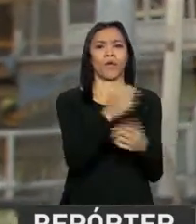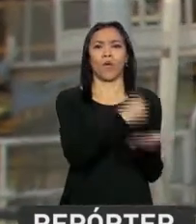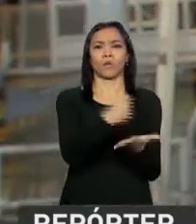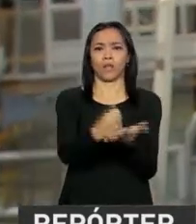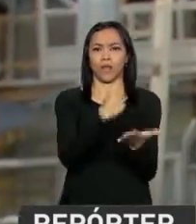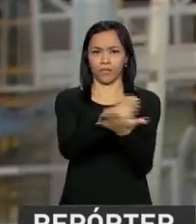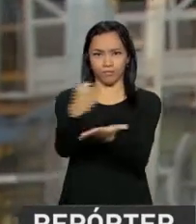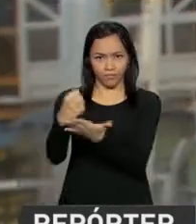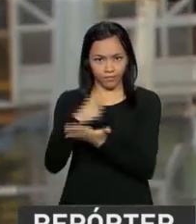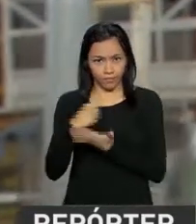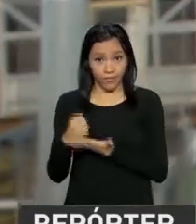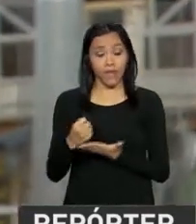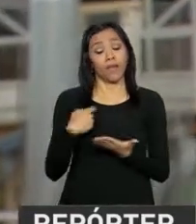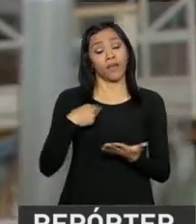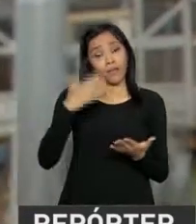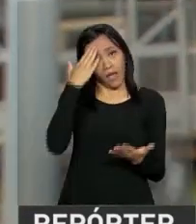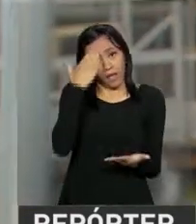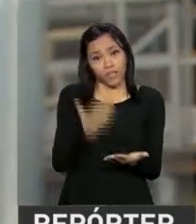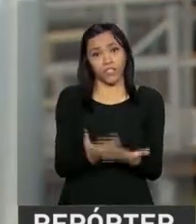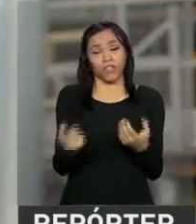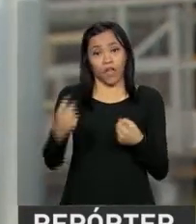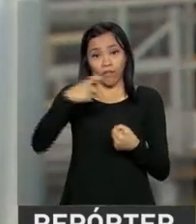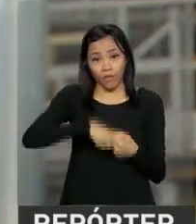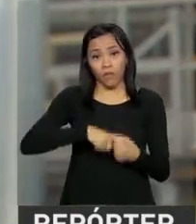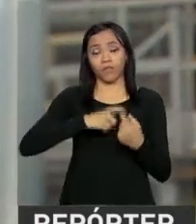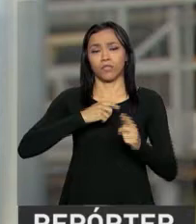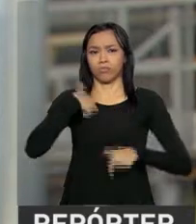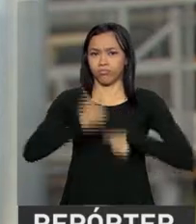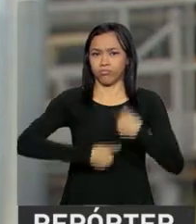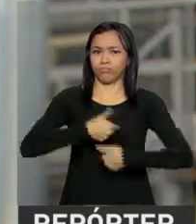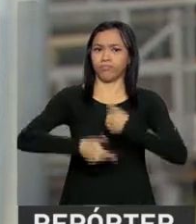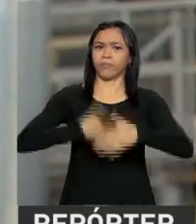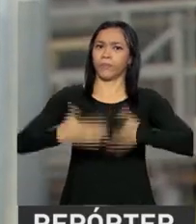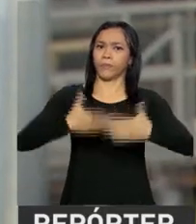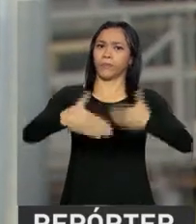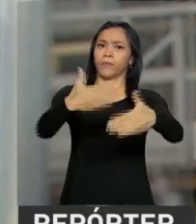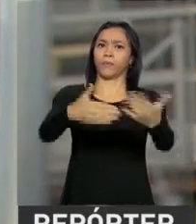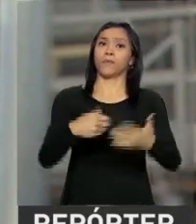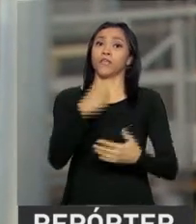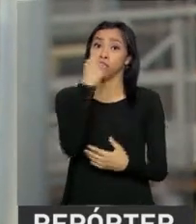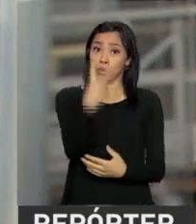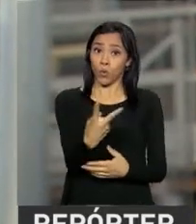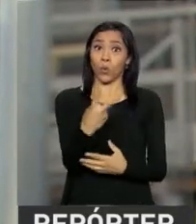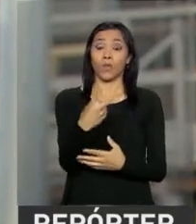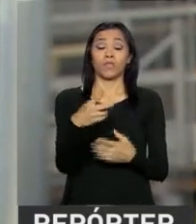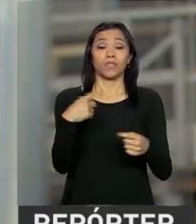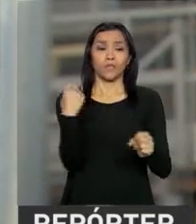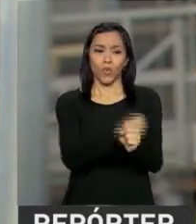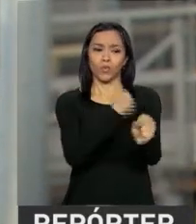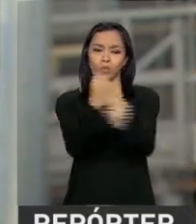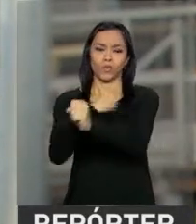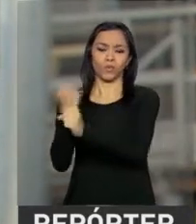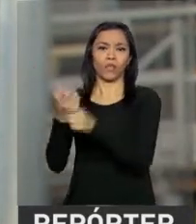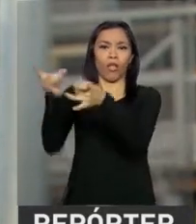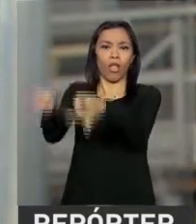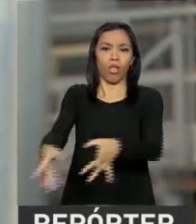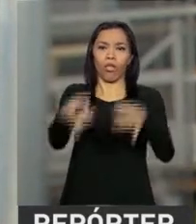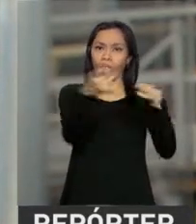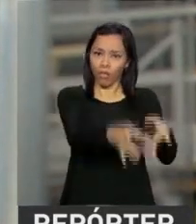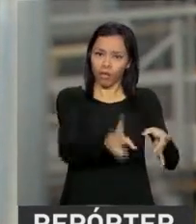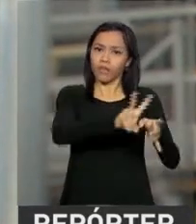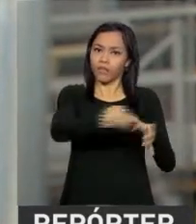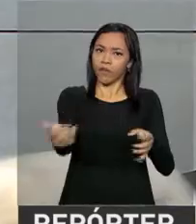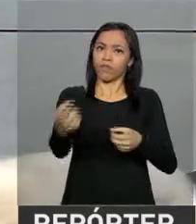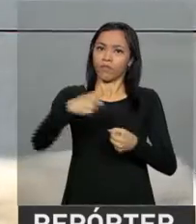para a retomada do crescimento econômico e anunciou que vai retomar 2.000 obras inacabadas do Programa de Aceleração do Crescimento,